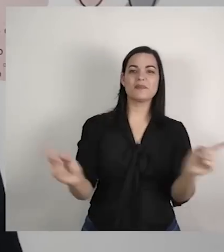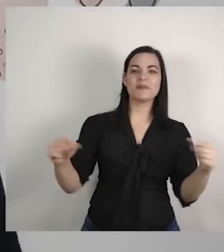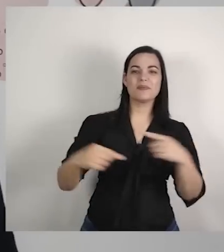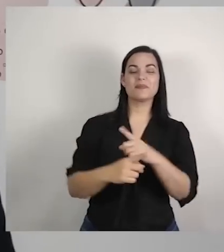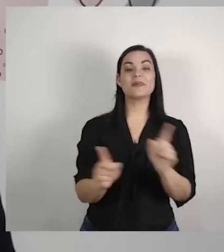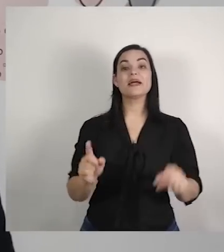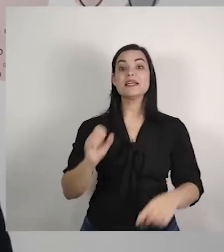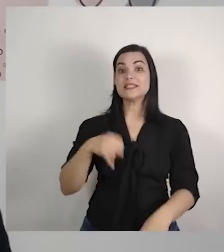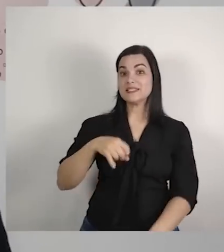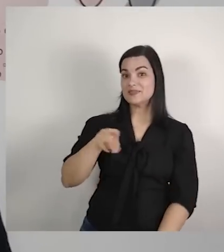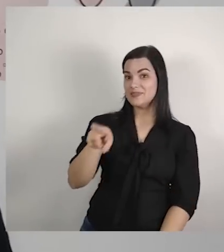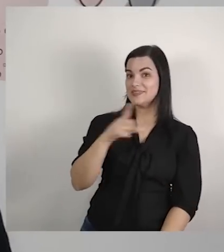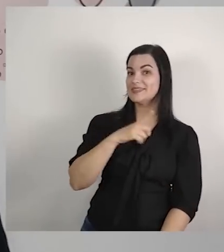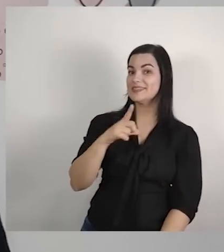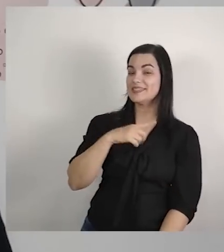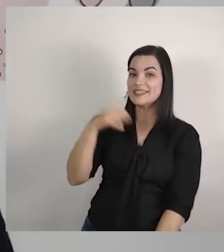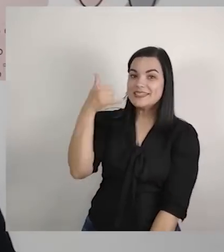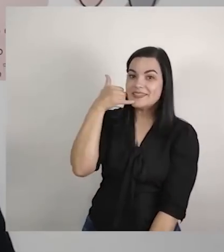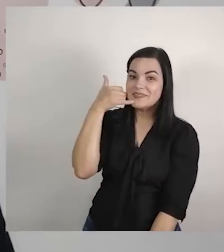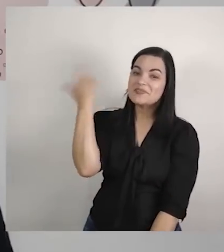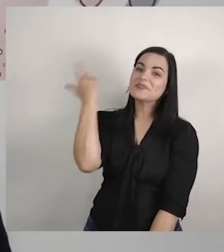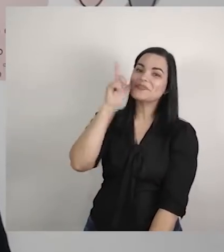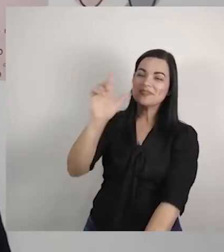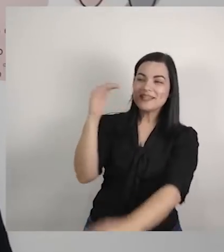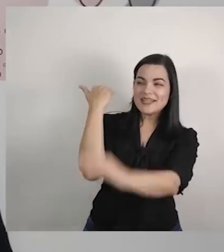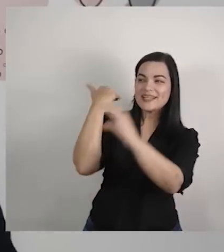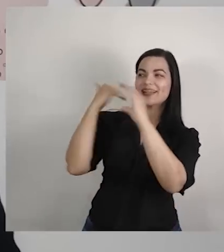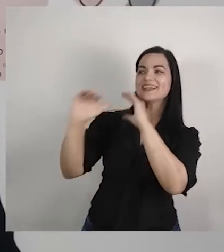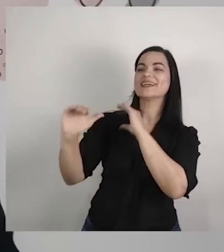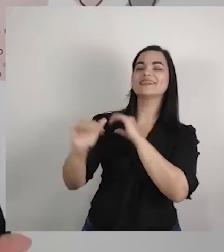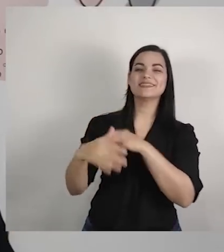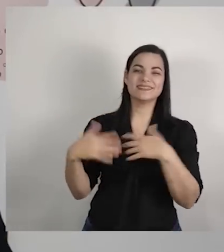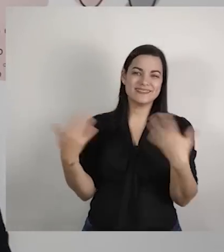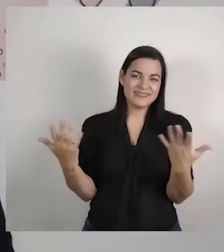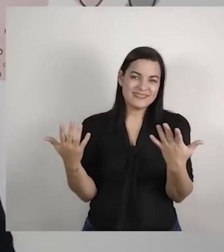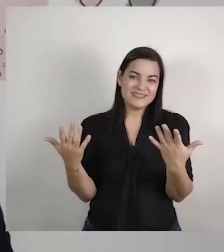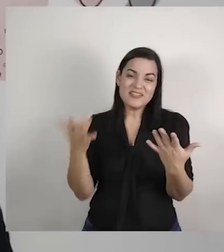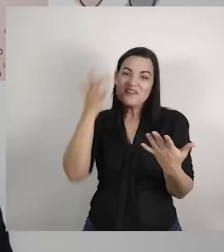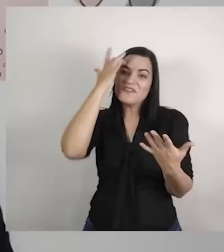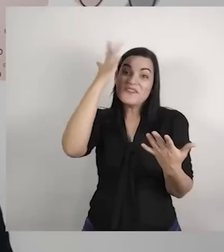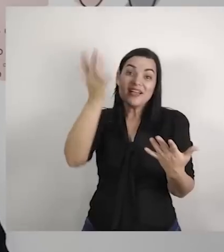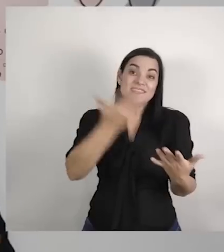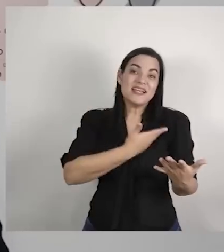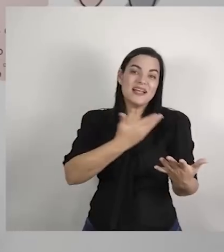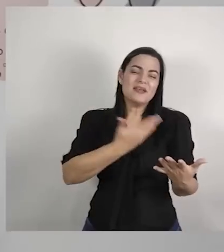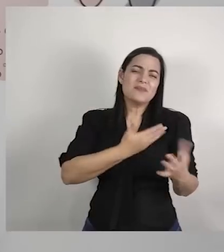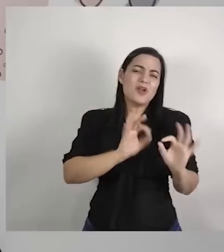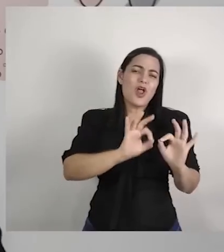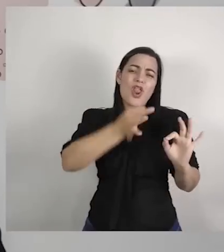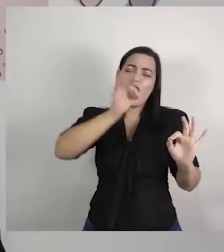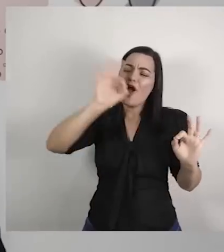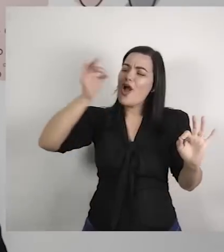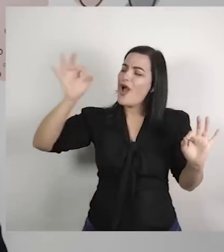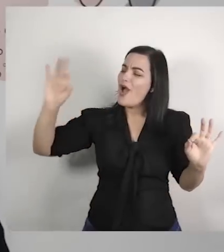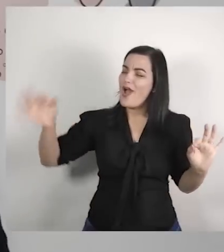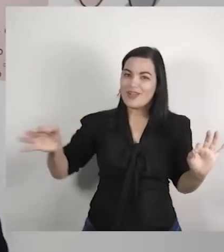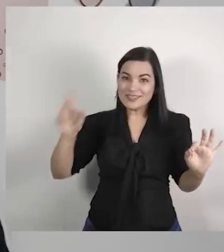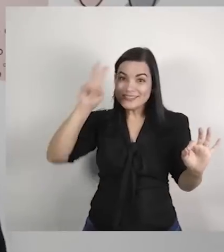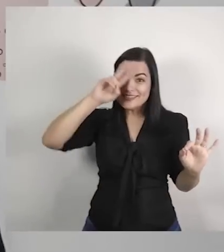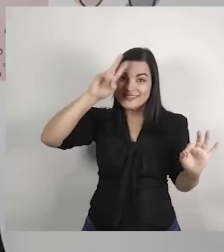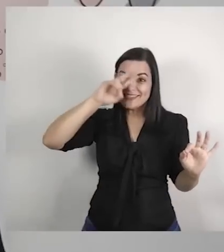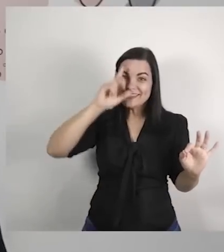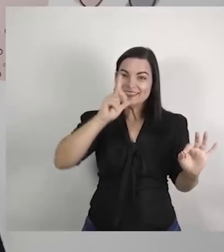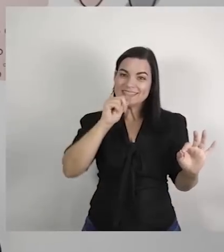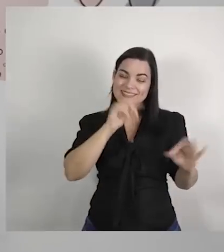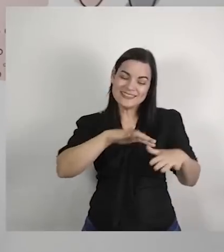telefone, você teria conseguido mandar a mensagem, transmitir a informação para o seu amigo ou para a sua amiga do